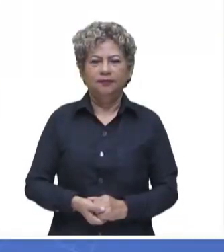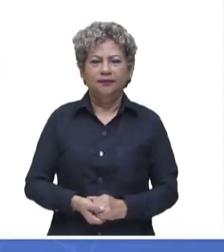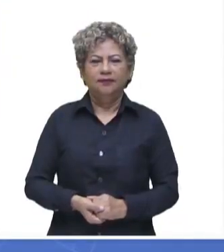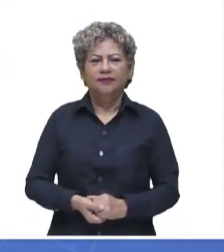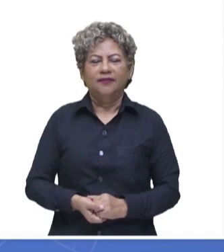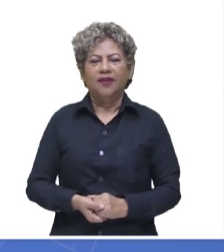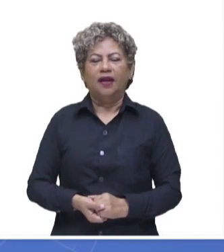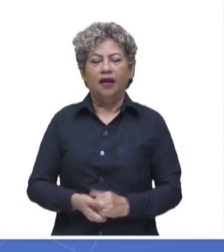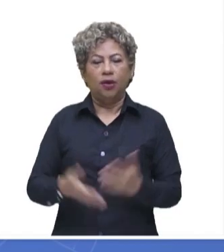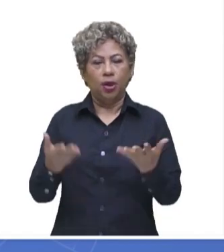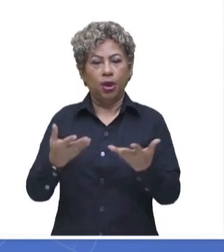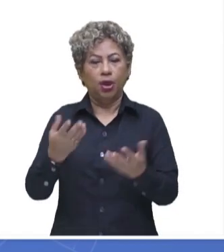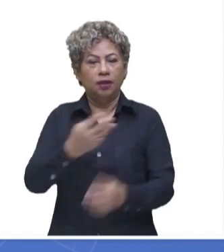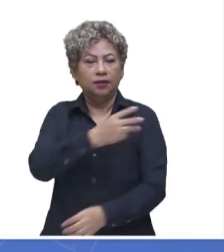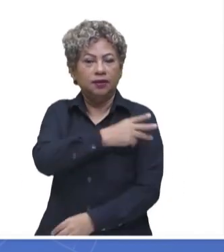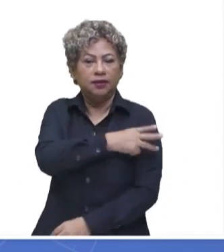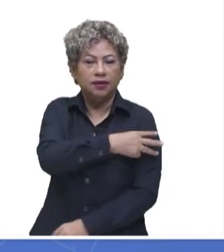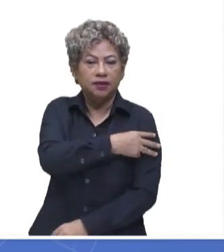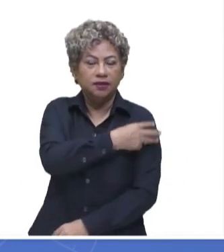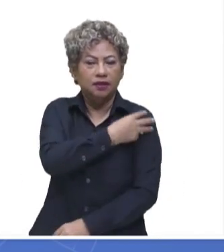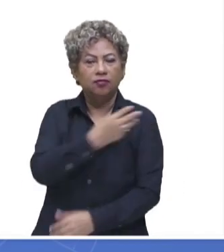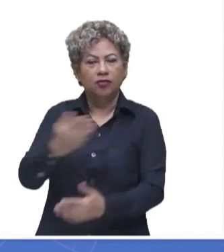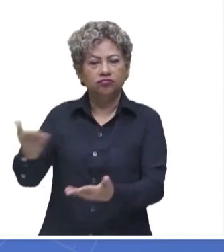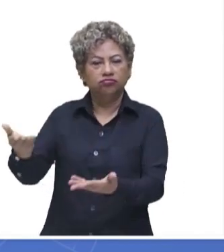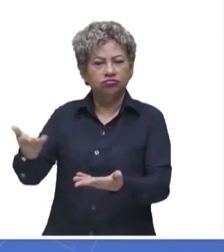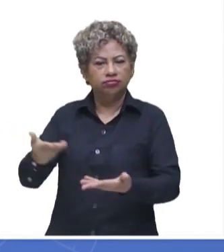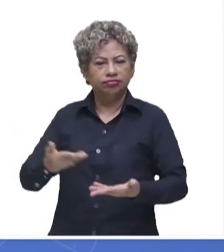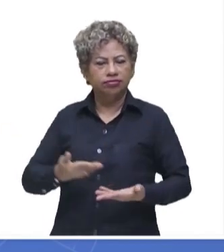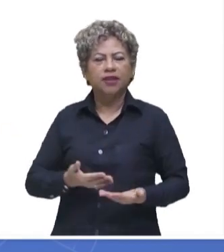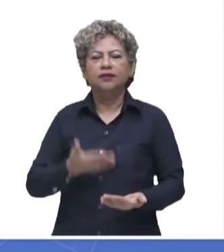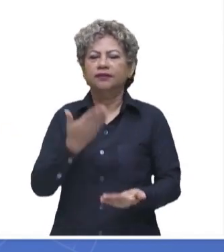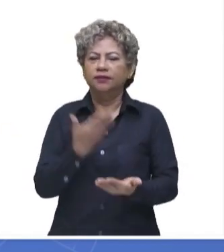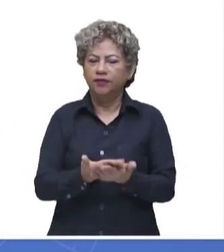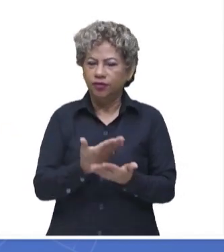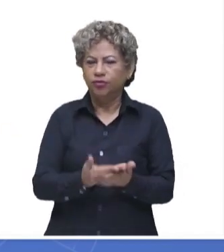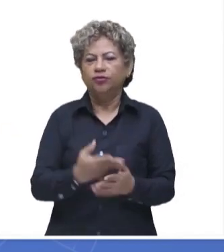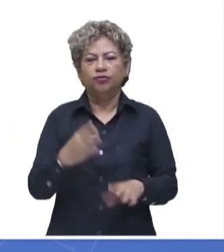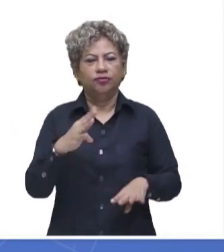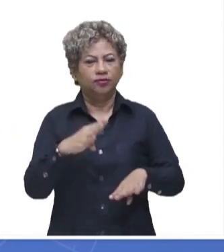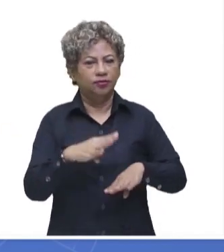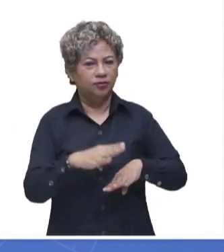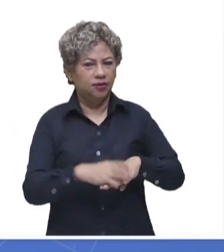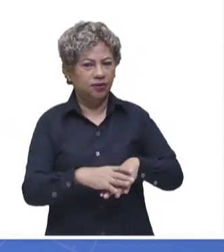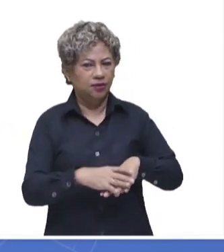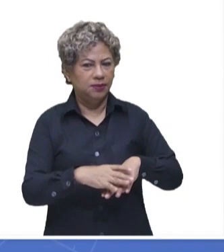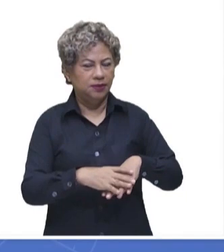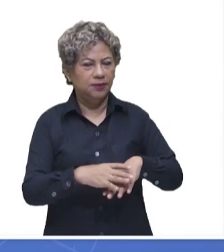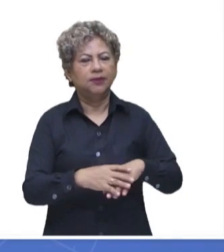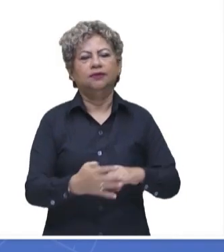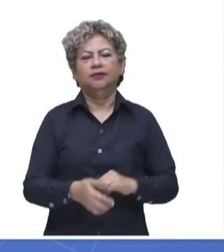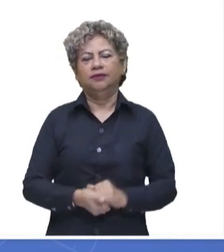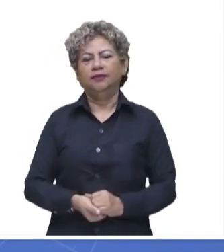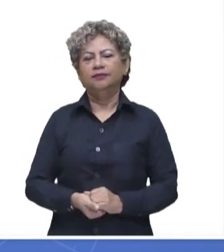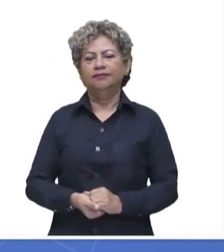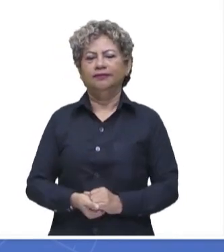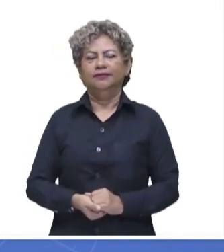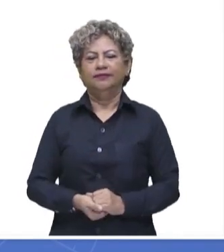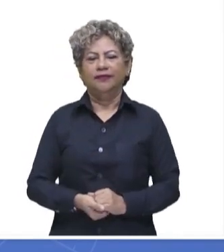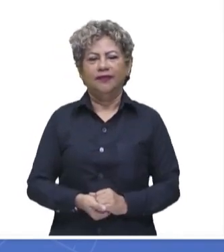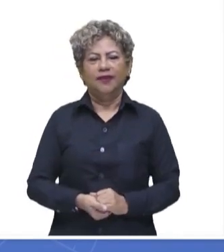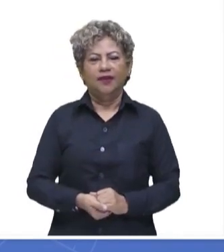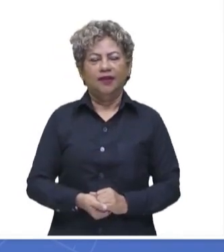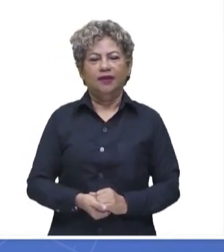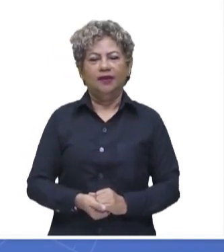Olá, terceiro ano, seja bem-vindo a mais uma aula aqui de matemática. Vamos aí